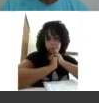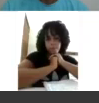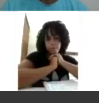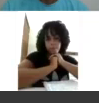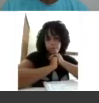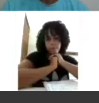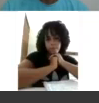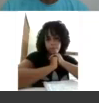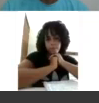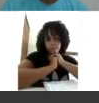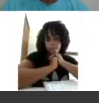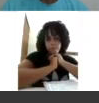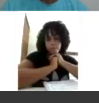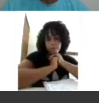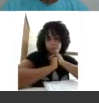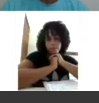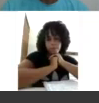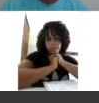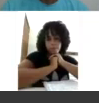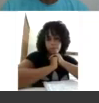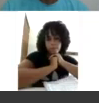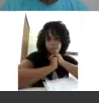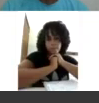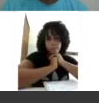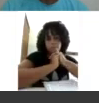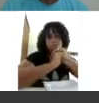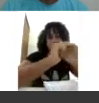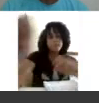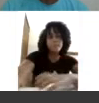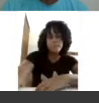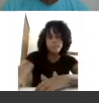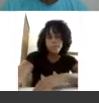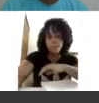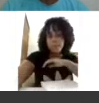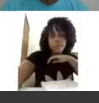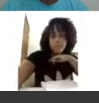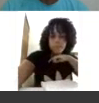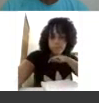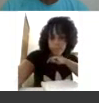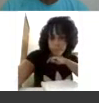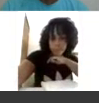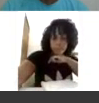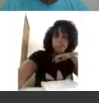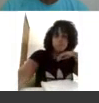pode fazer o seu vídeo, colocar a sua imagem, e é como se fosse uma videoaula ali, e de